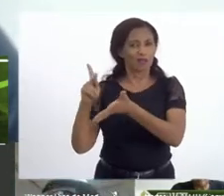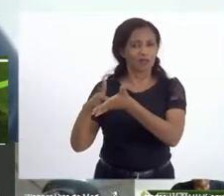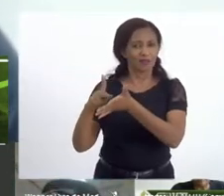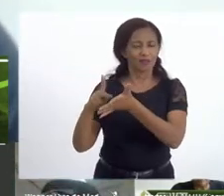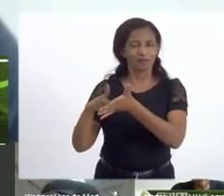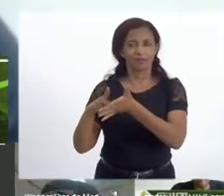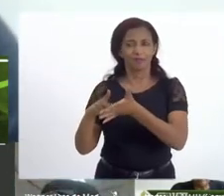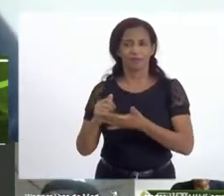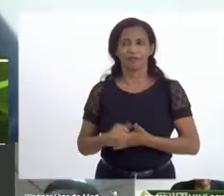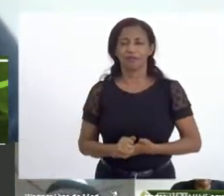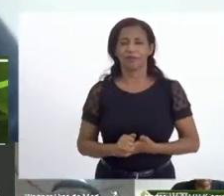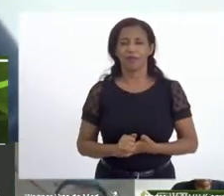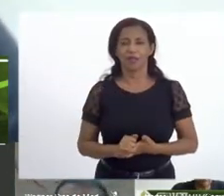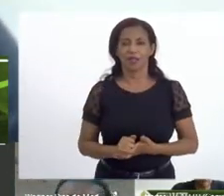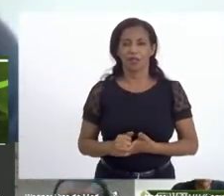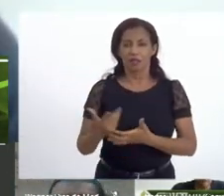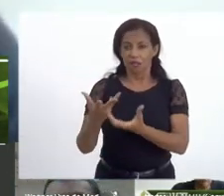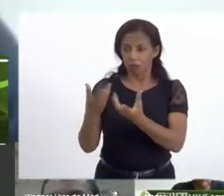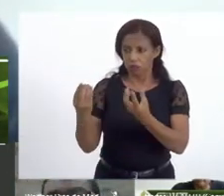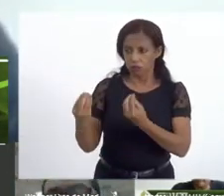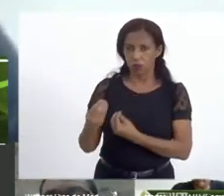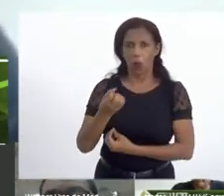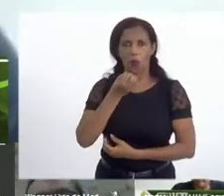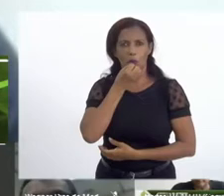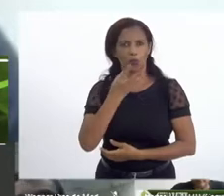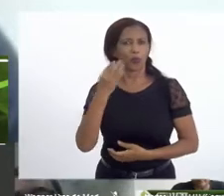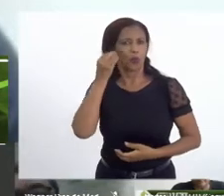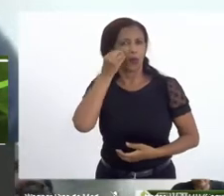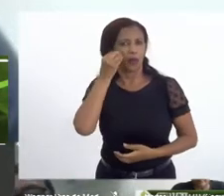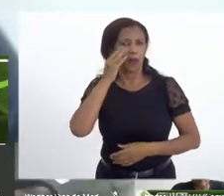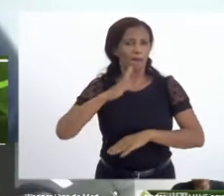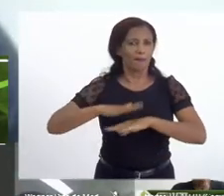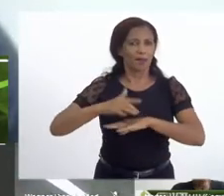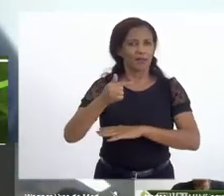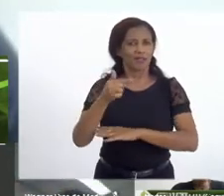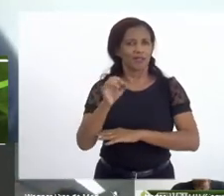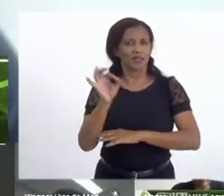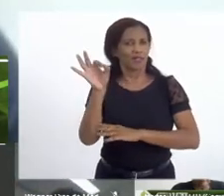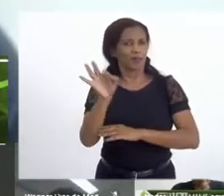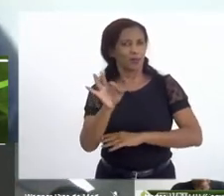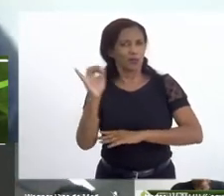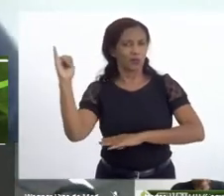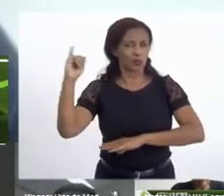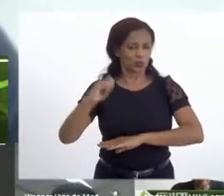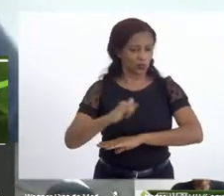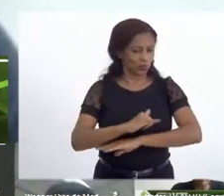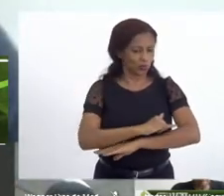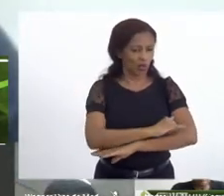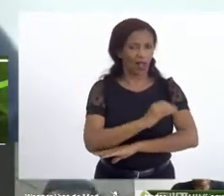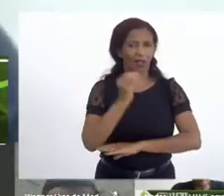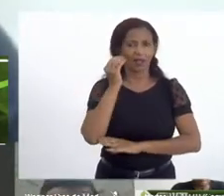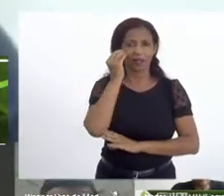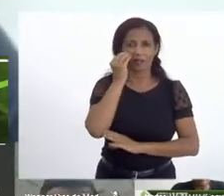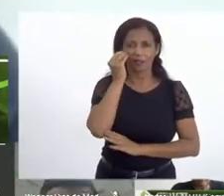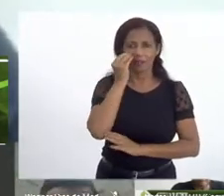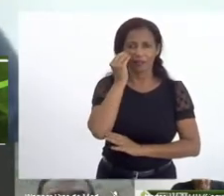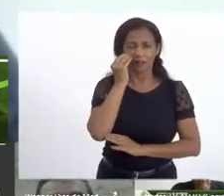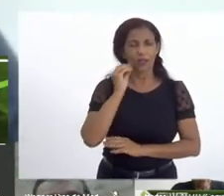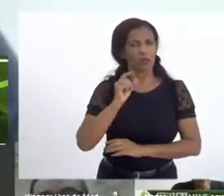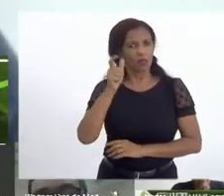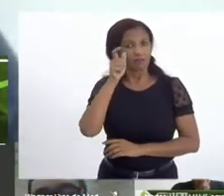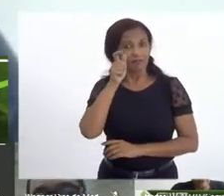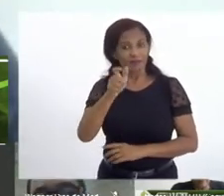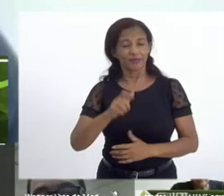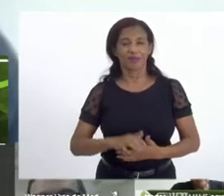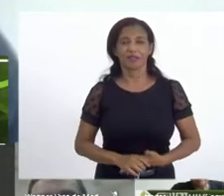uma capacidade de ocupação muito boa. Experimentamos mais de 70% de ocupação dos voos, e num fator